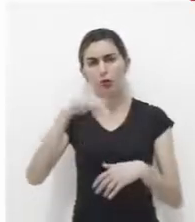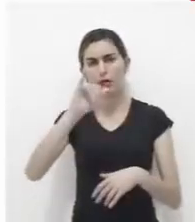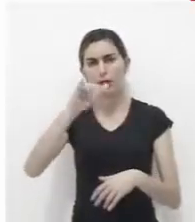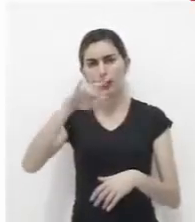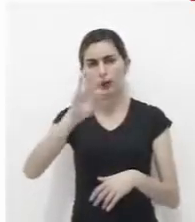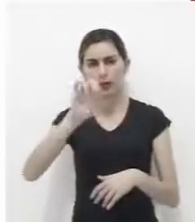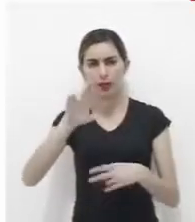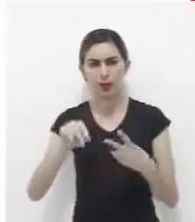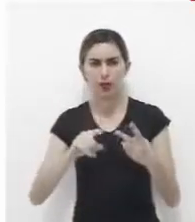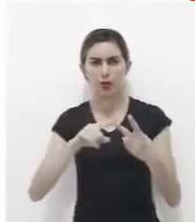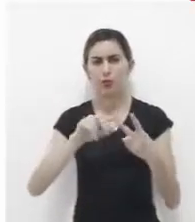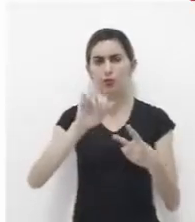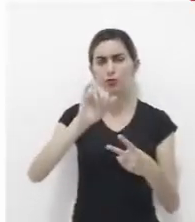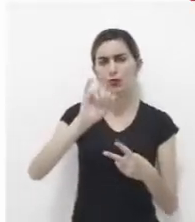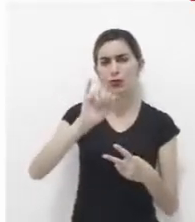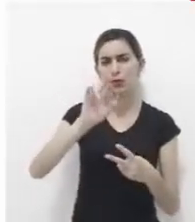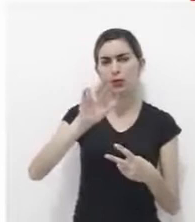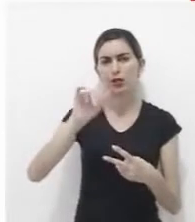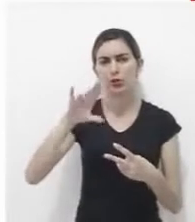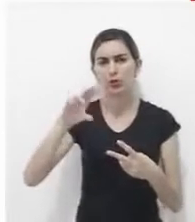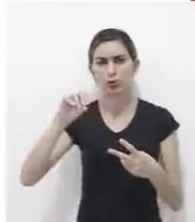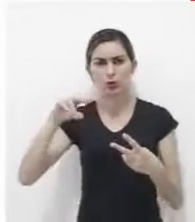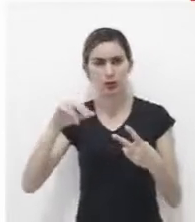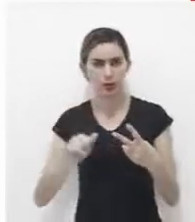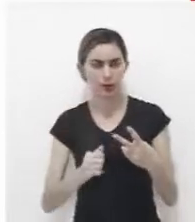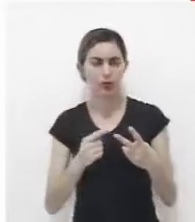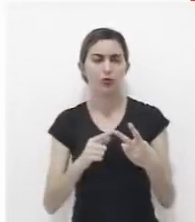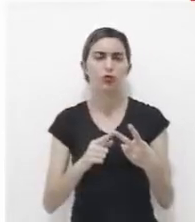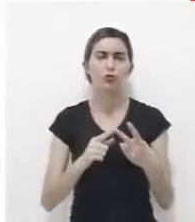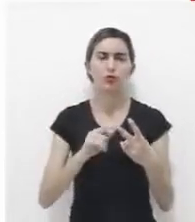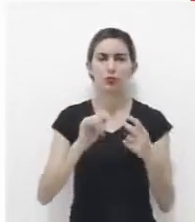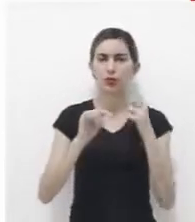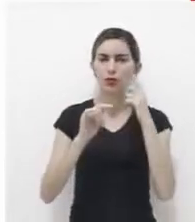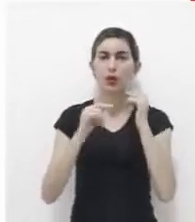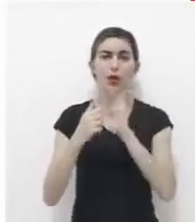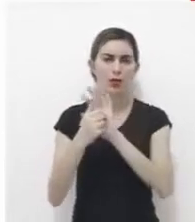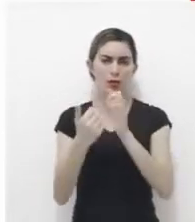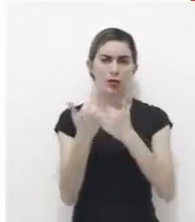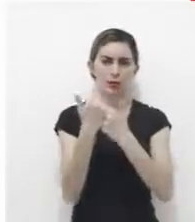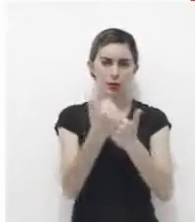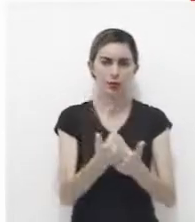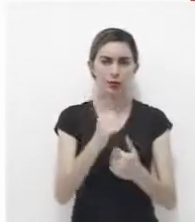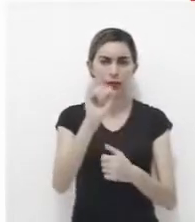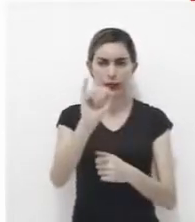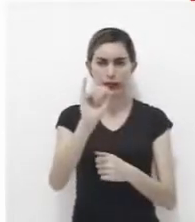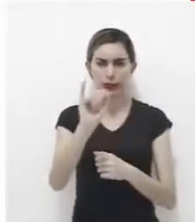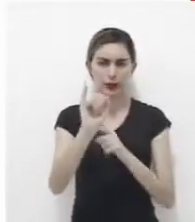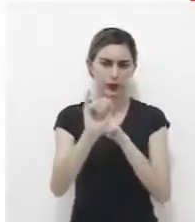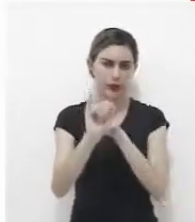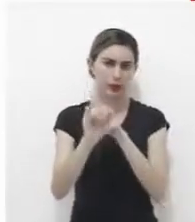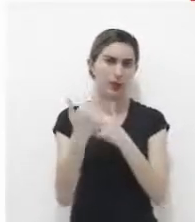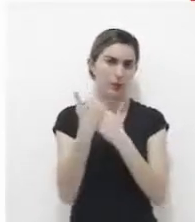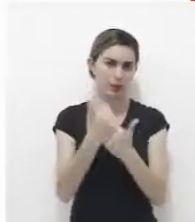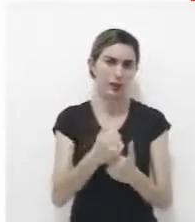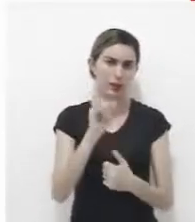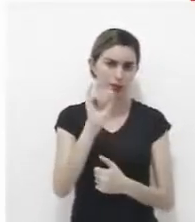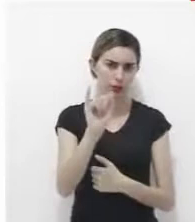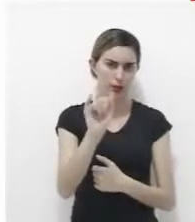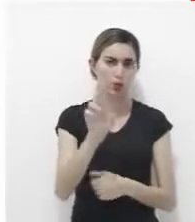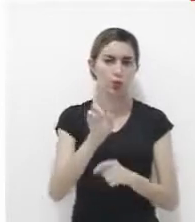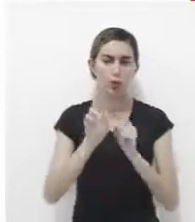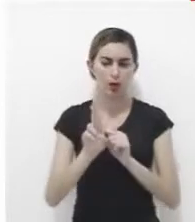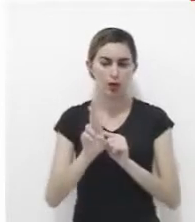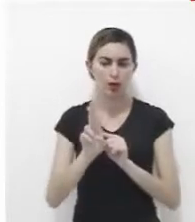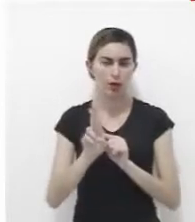inteiros, Q de números racionais, ali os números irracionais representados pela letra I e os números